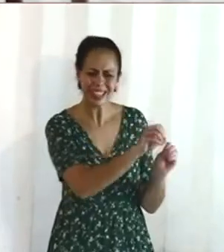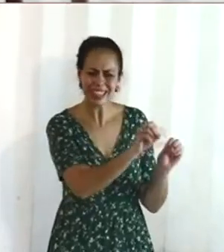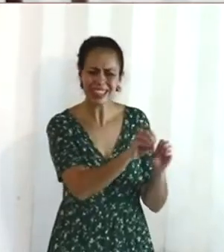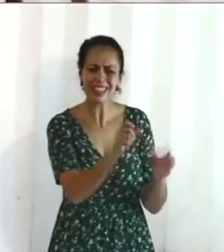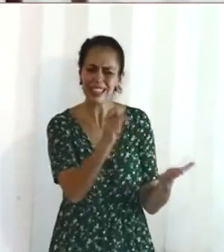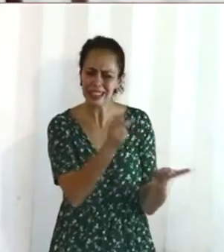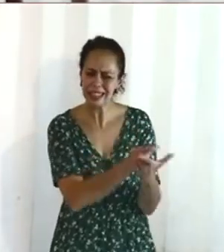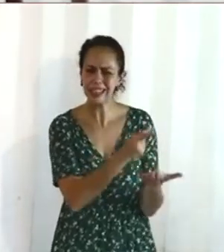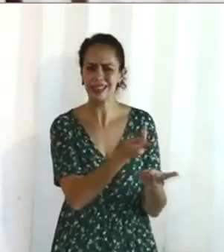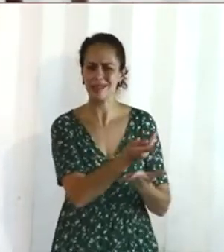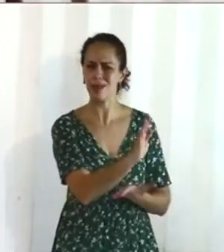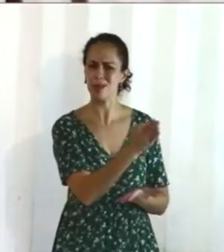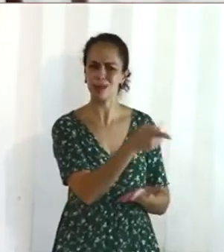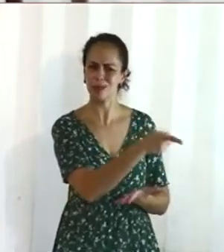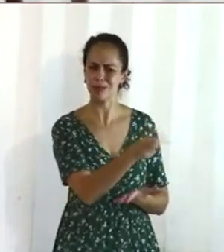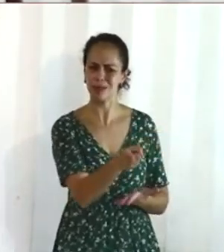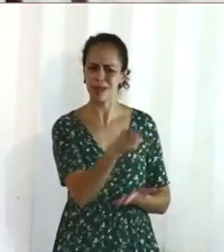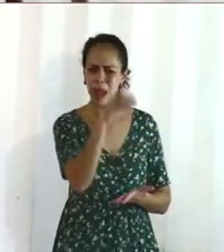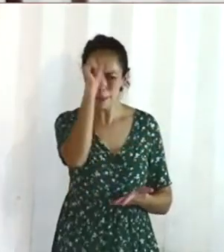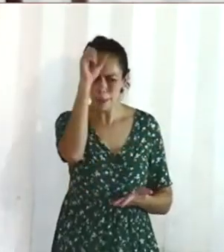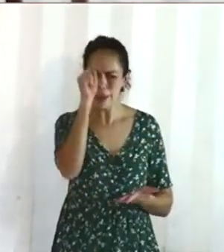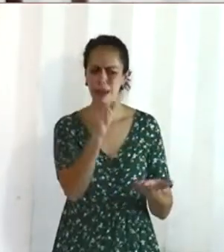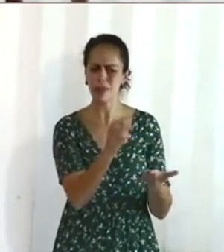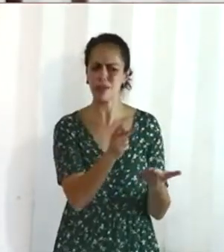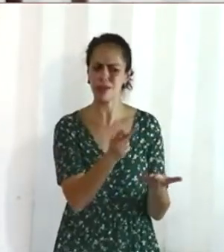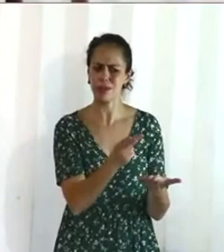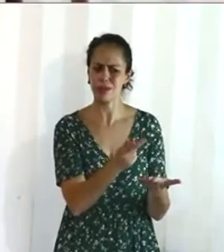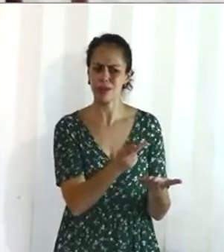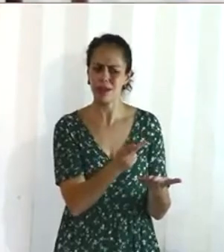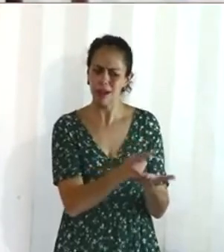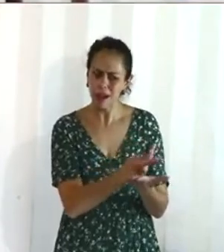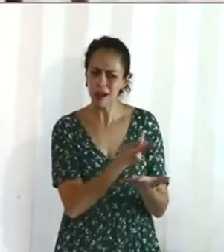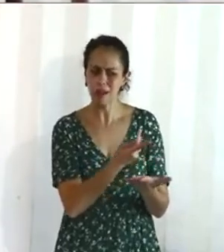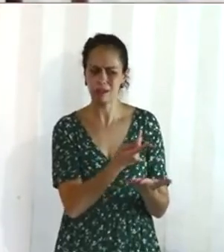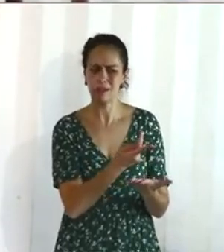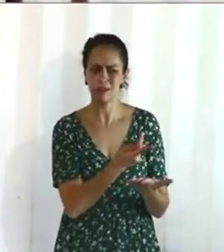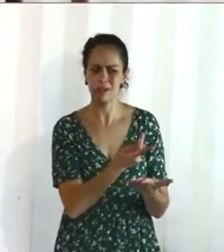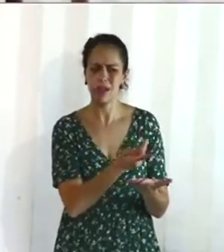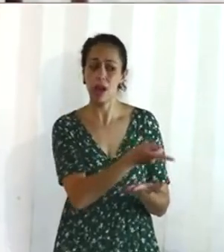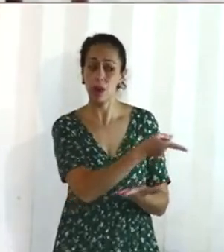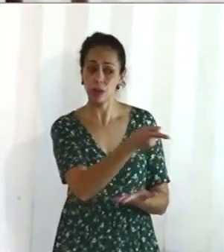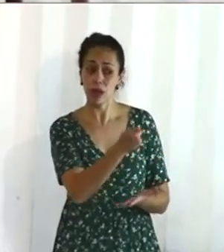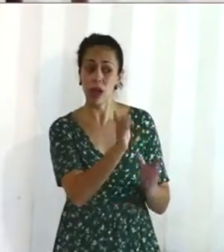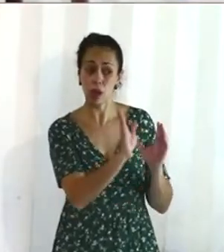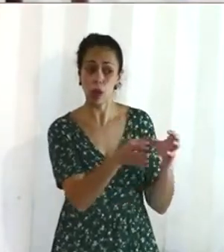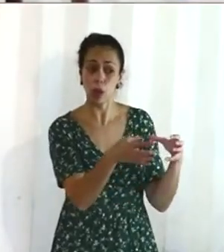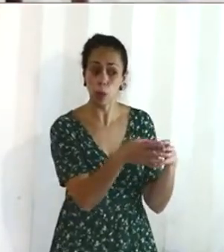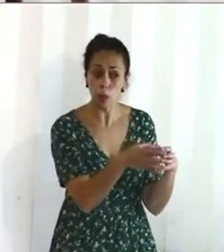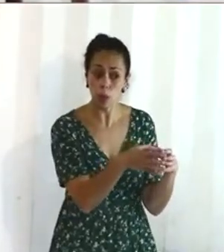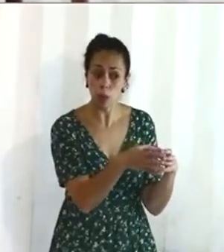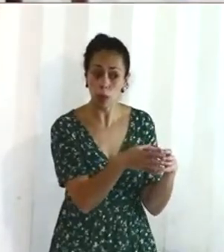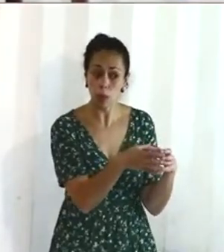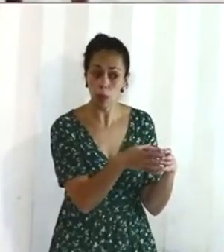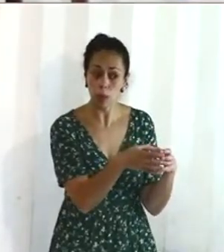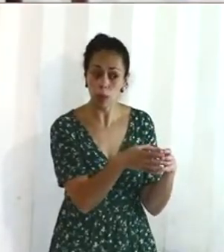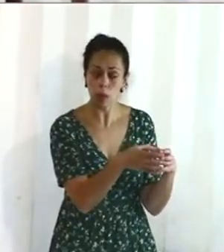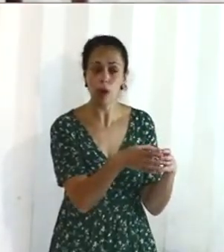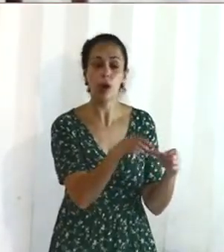juntamente com ele, nessa união com o Pai, com o Filho e com o Espírito